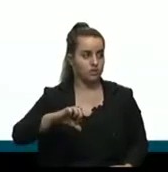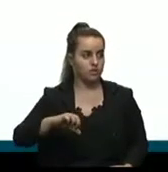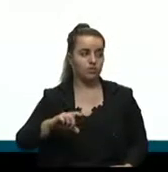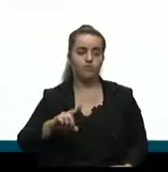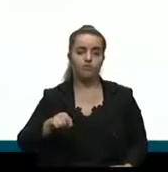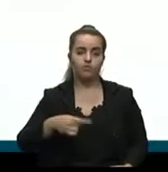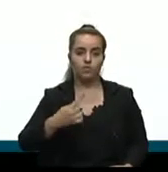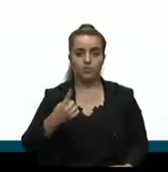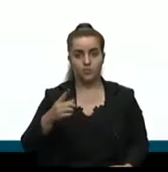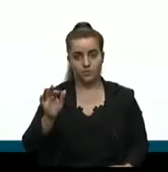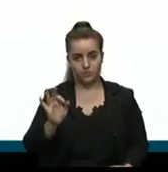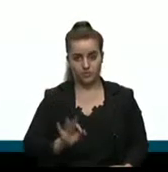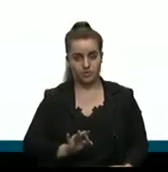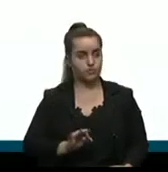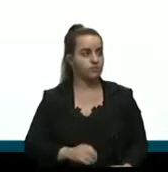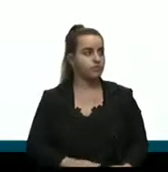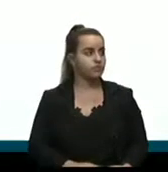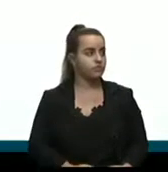69,1%.